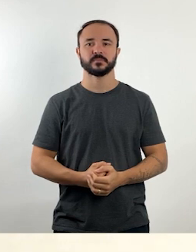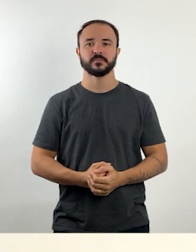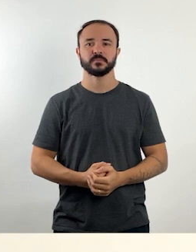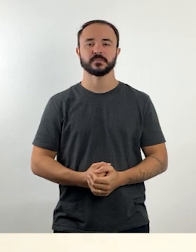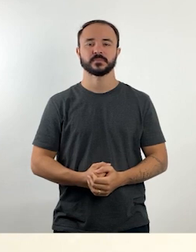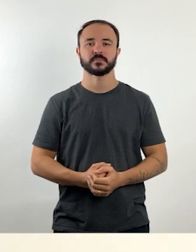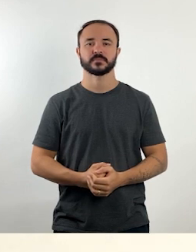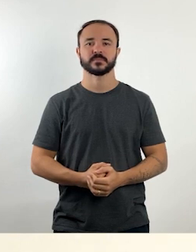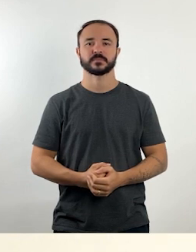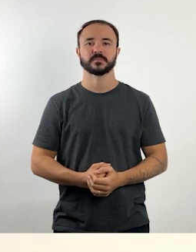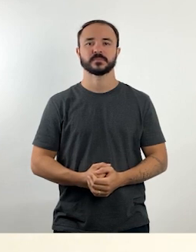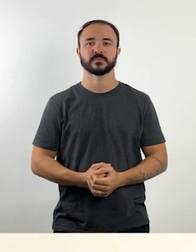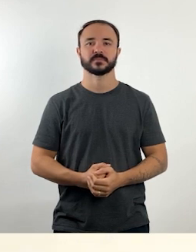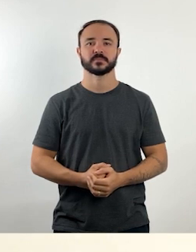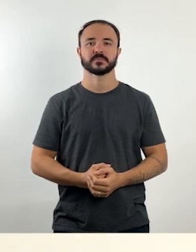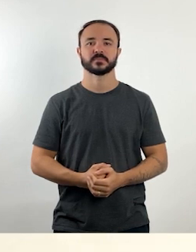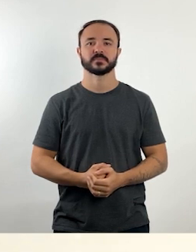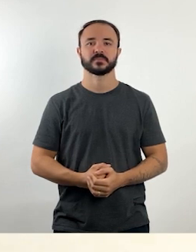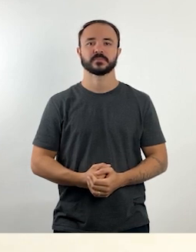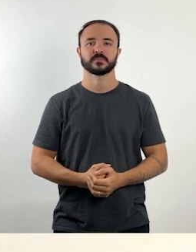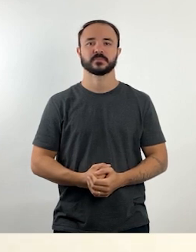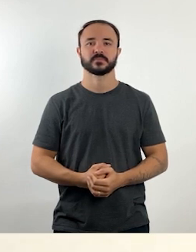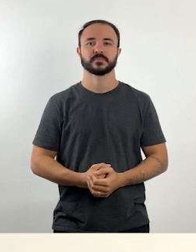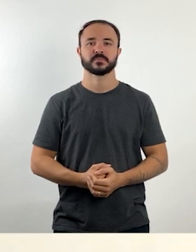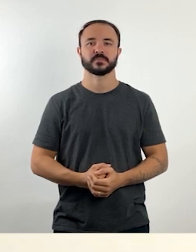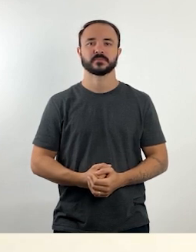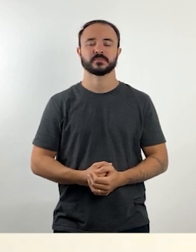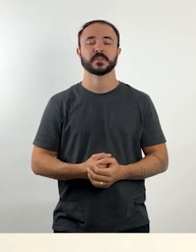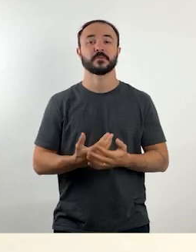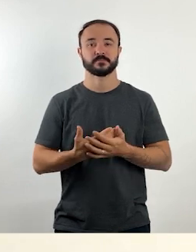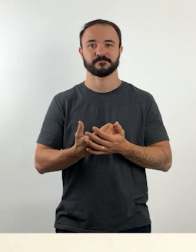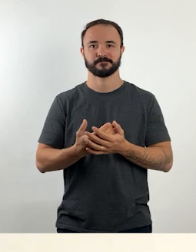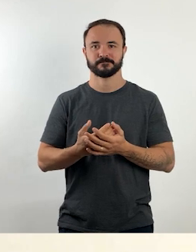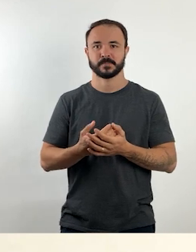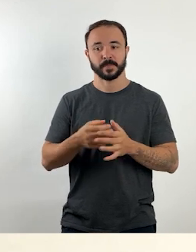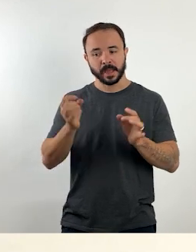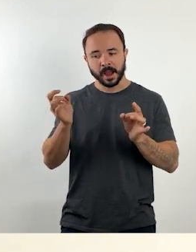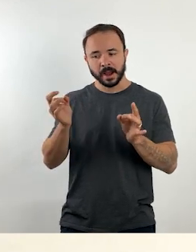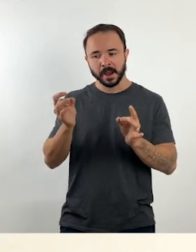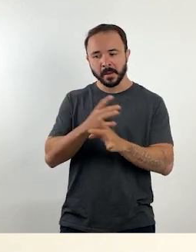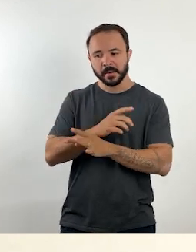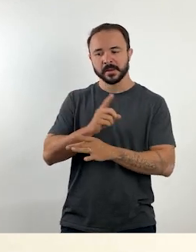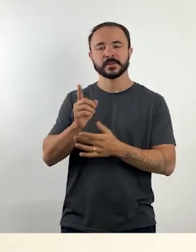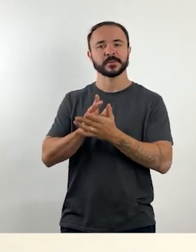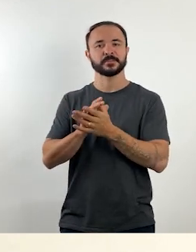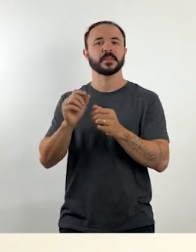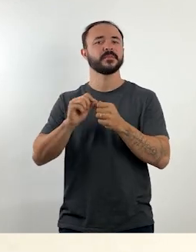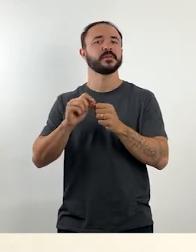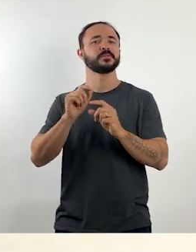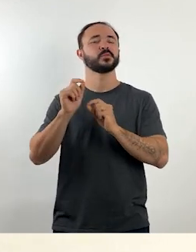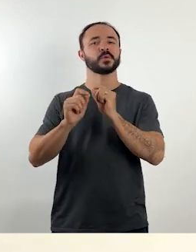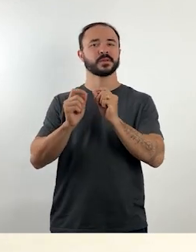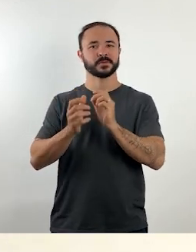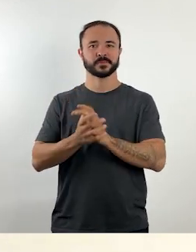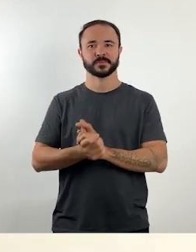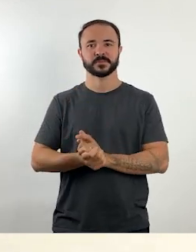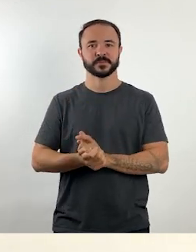Para finalizar, eu vou colocar